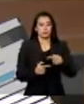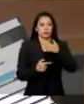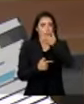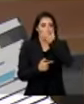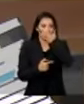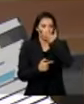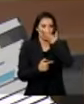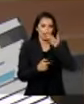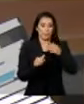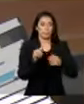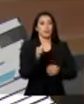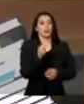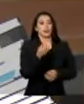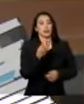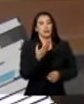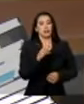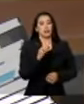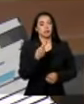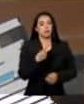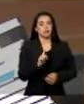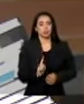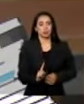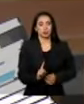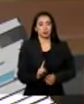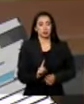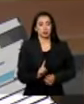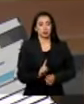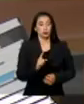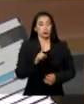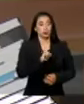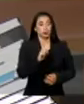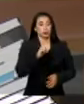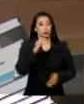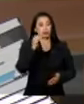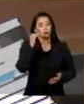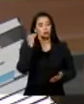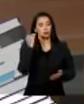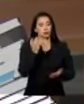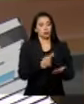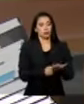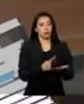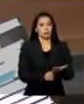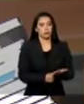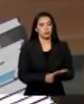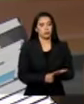da ação como arguição de descumprimento de preceito